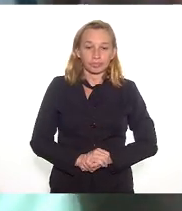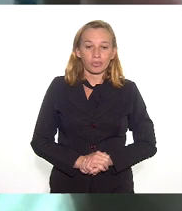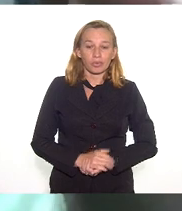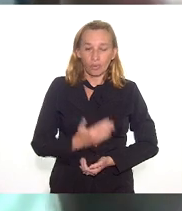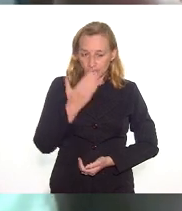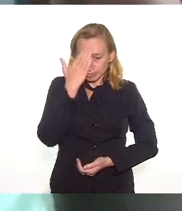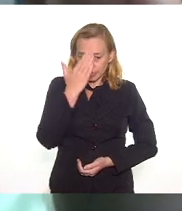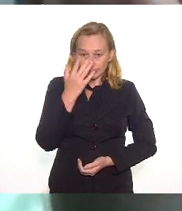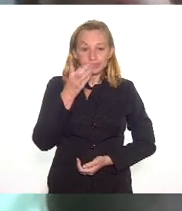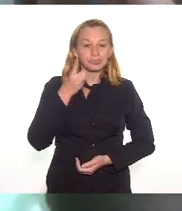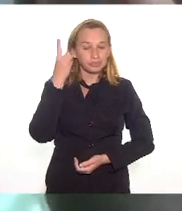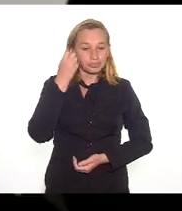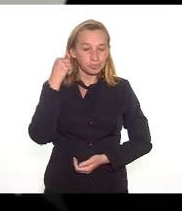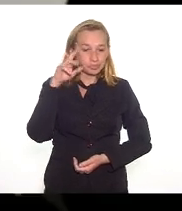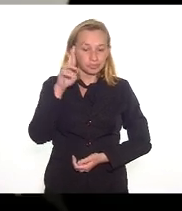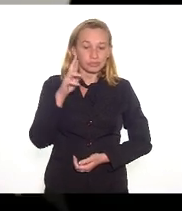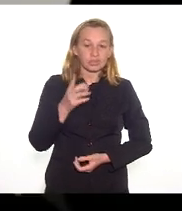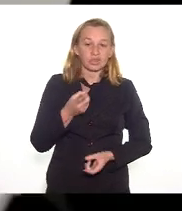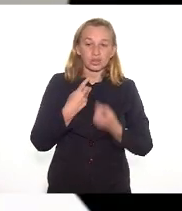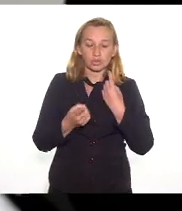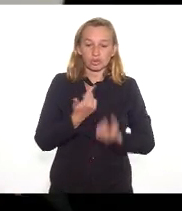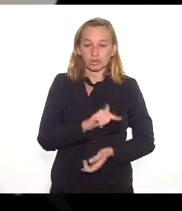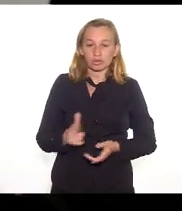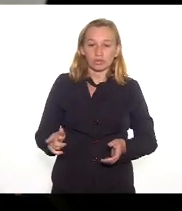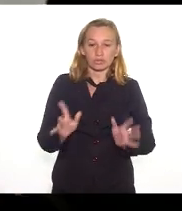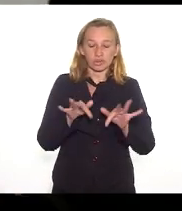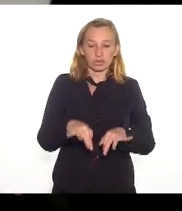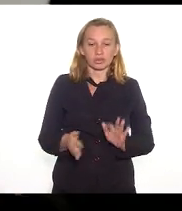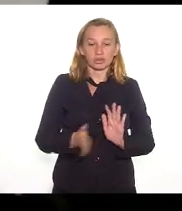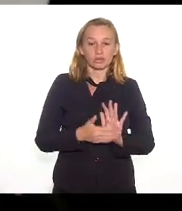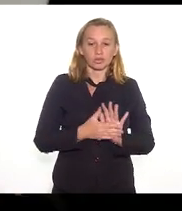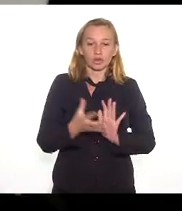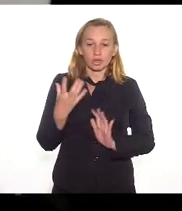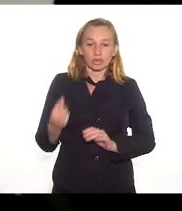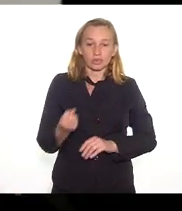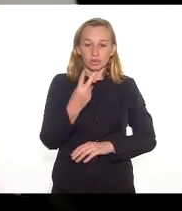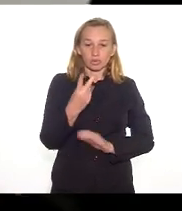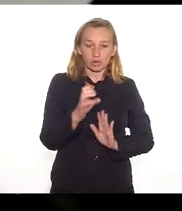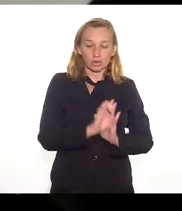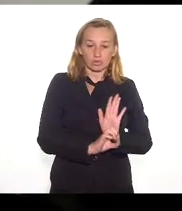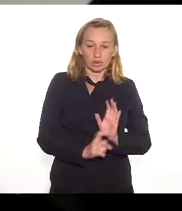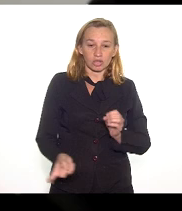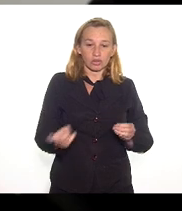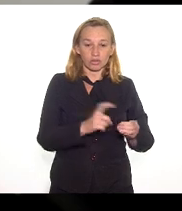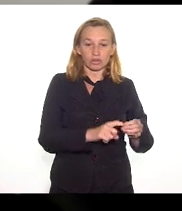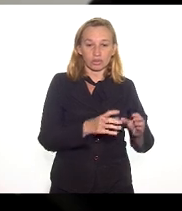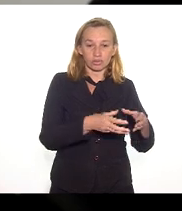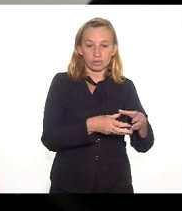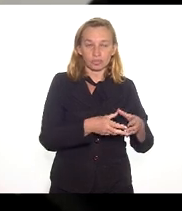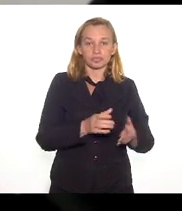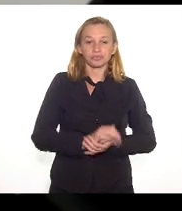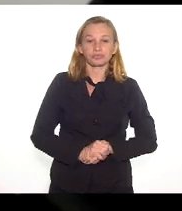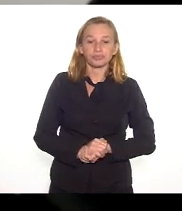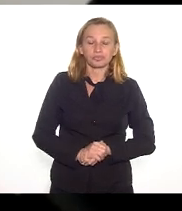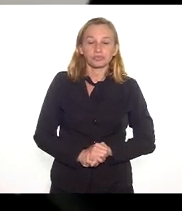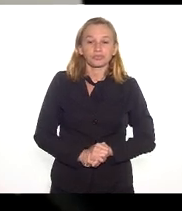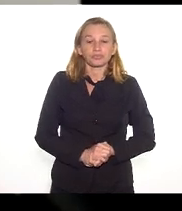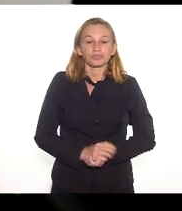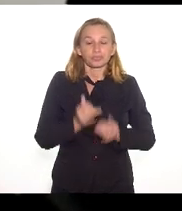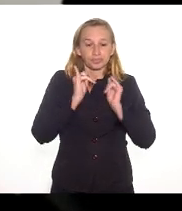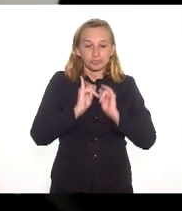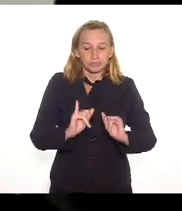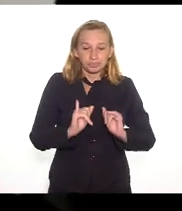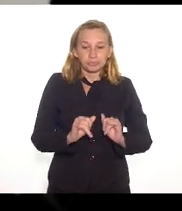Muito obrigado, Eliomar. Não havendo quem queira discutir, encerra a discussão. O presidente propôs receber 2 emendas e retorna às comissões.